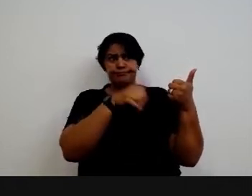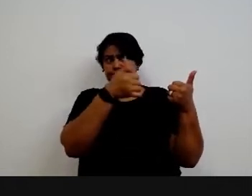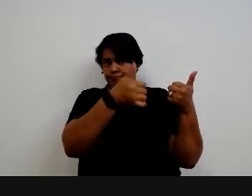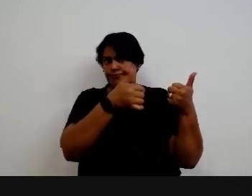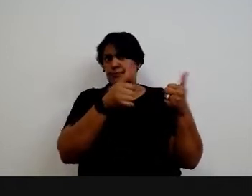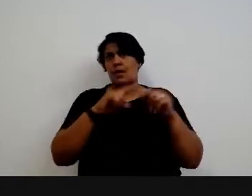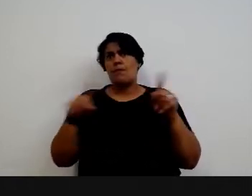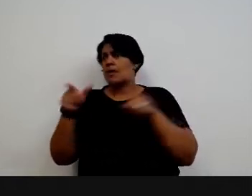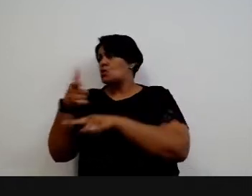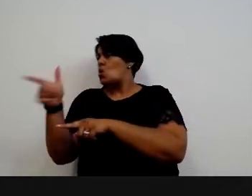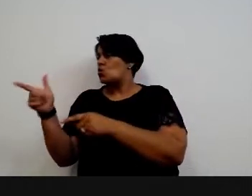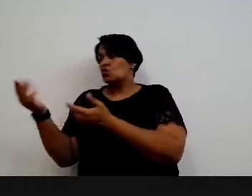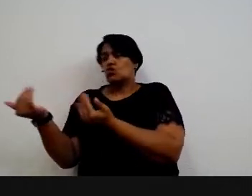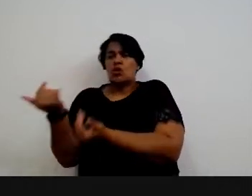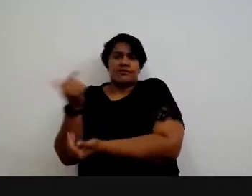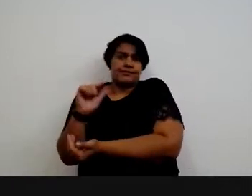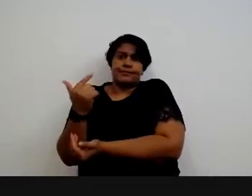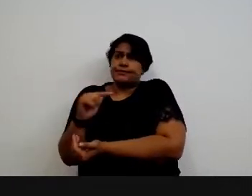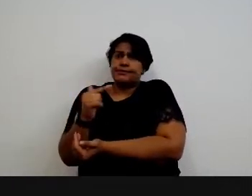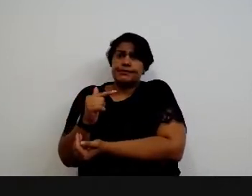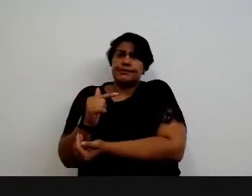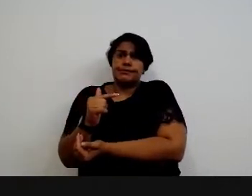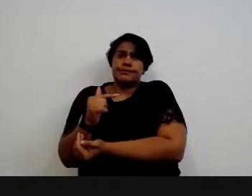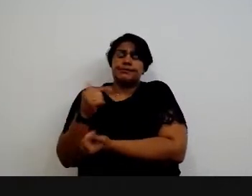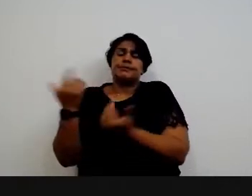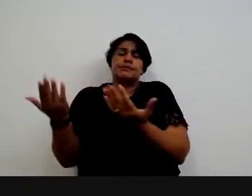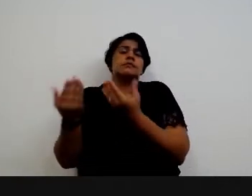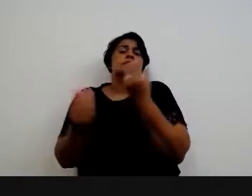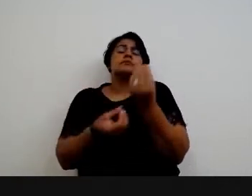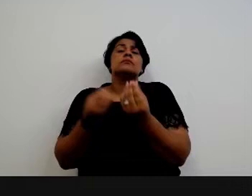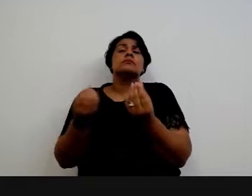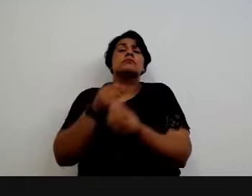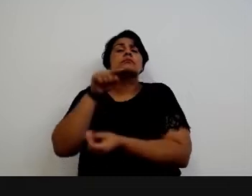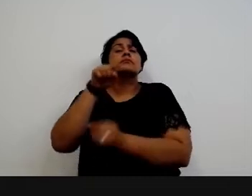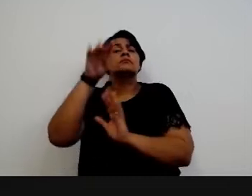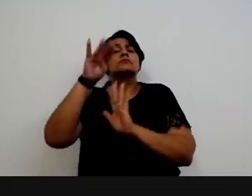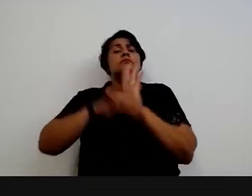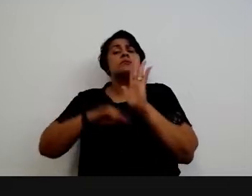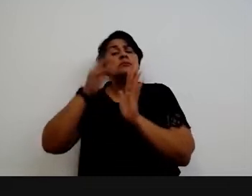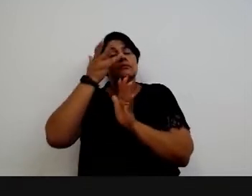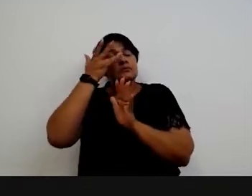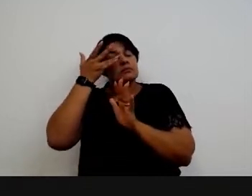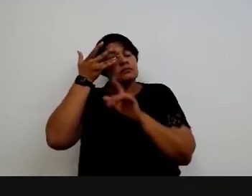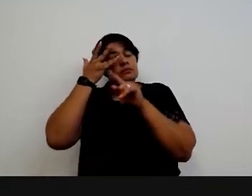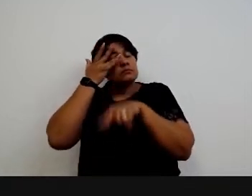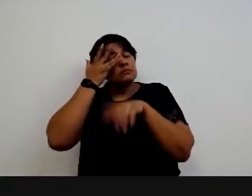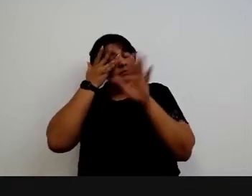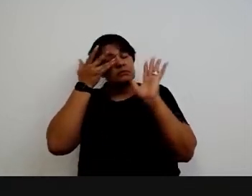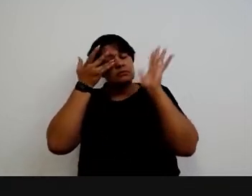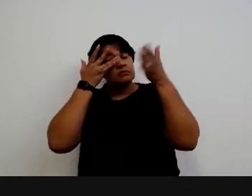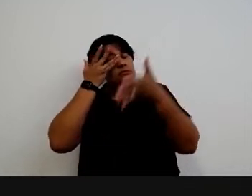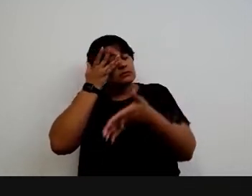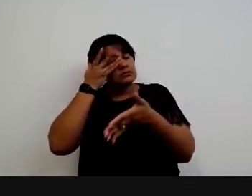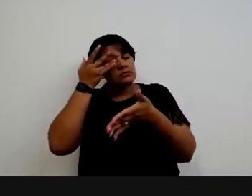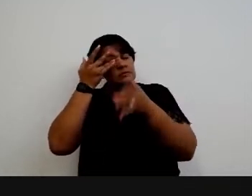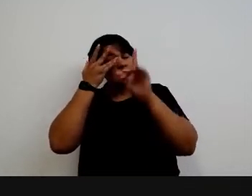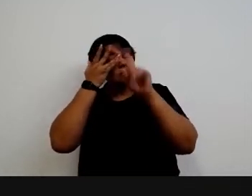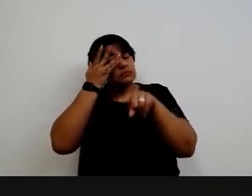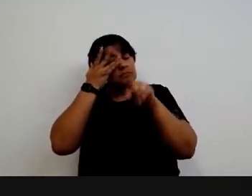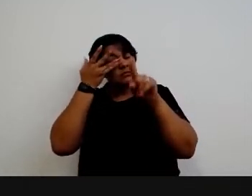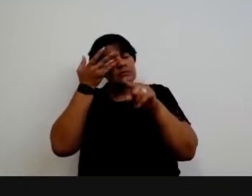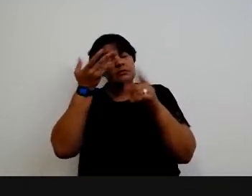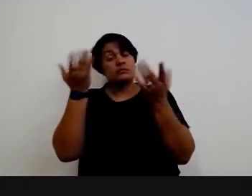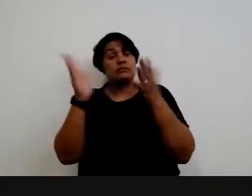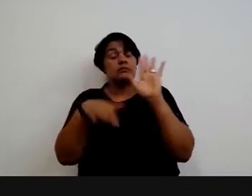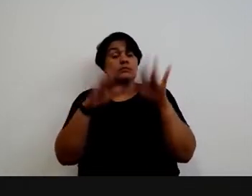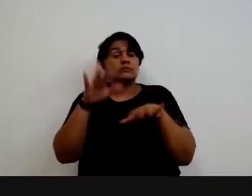professores ao longo da sua trajetória para auxiliar. Então, como que esses programas, esses espaços de participação, seja um grêmio